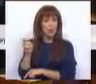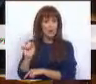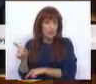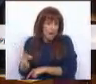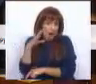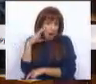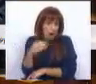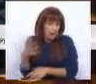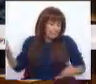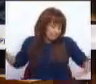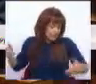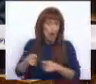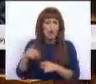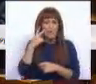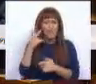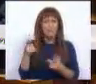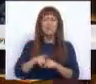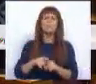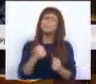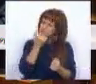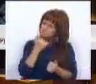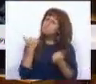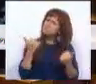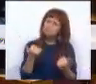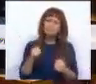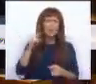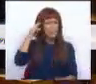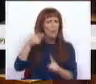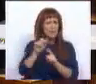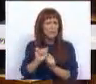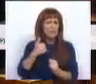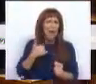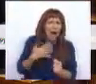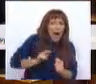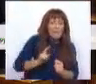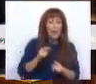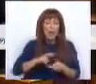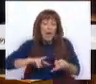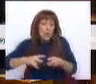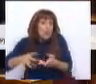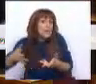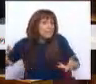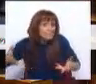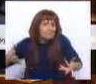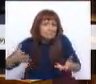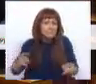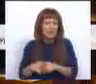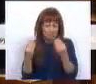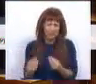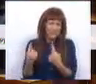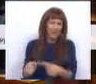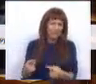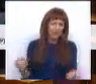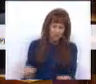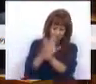naturalmente que nós vemos com agrado a vossa pretensão, que no fundo é corrigir esta injustiça